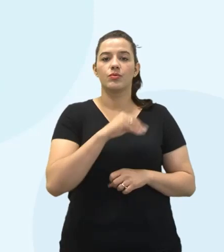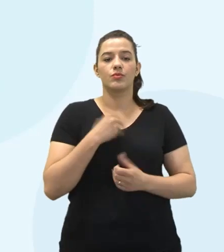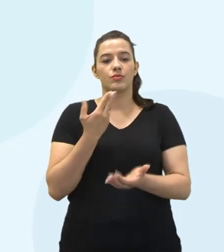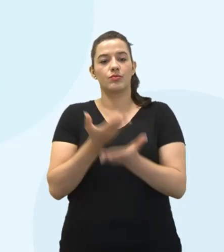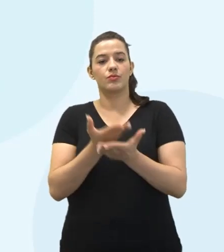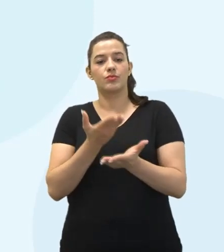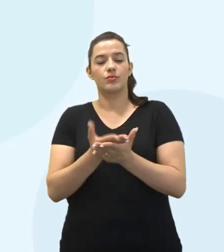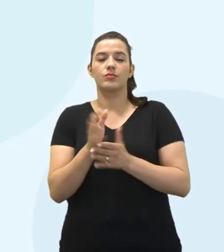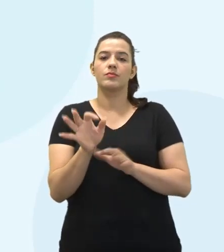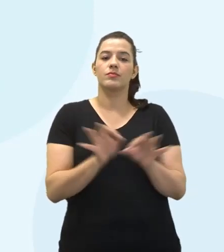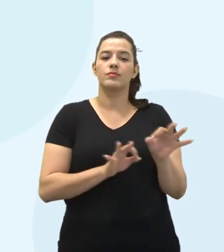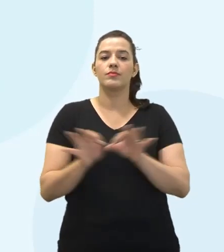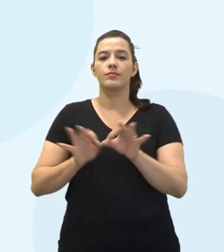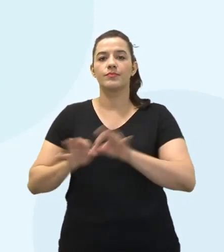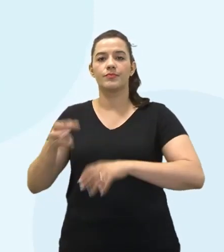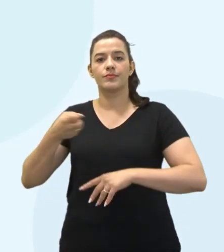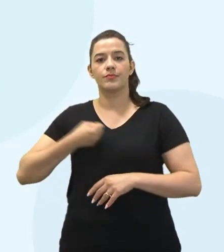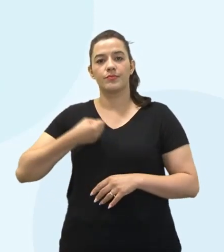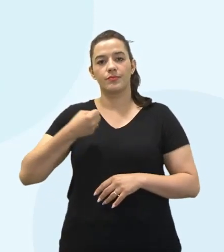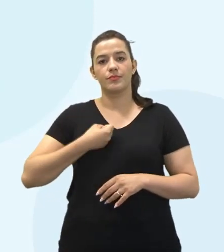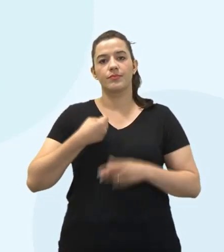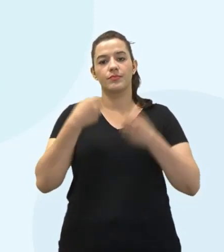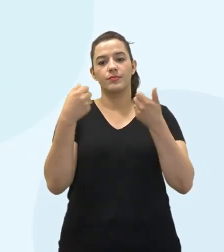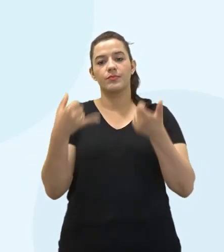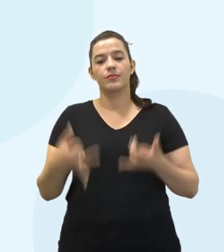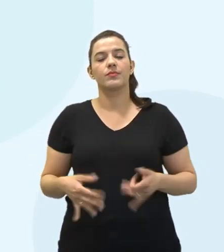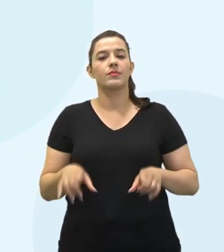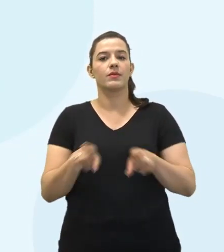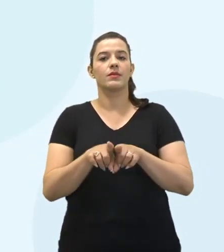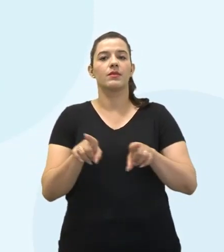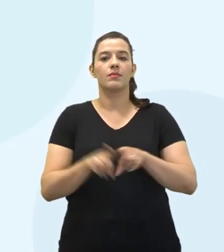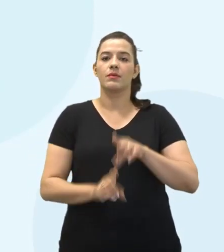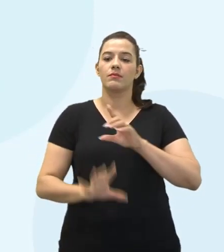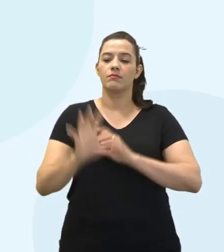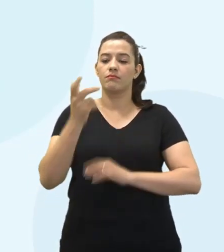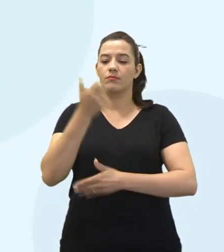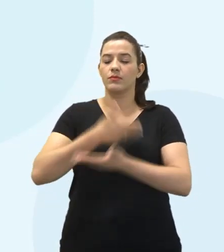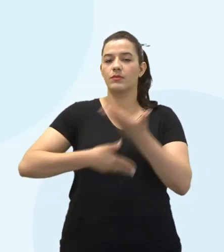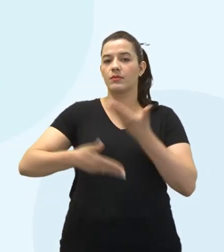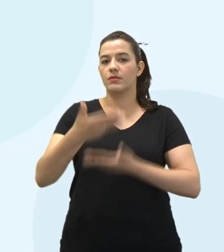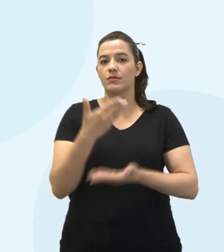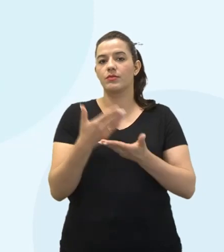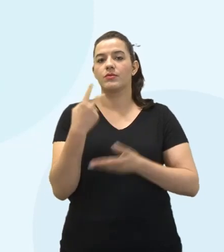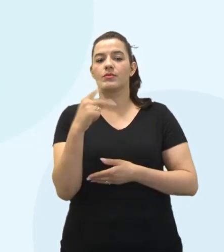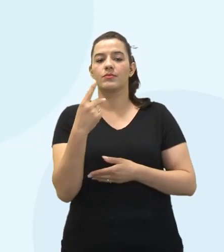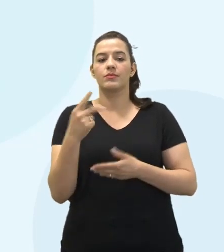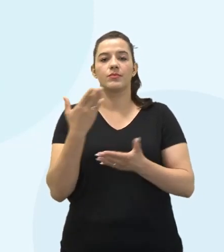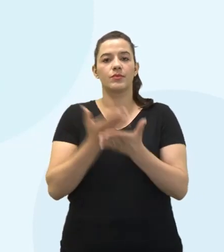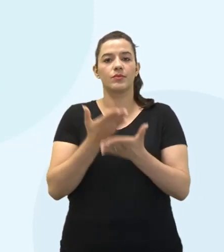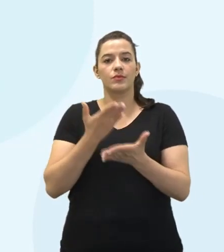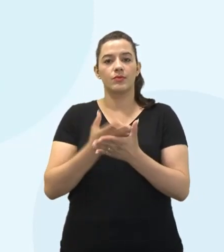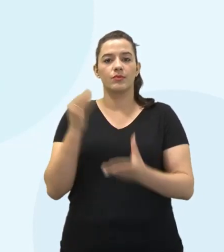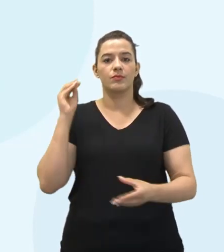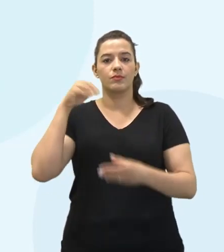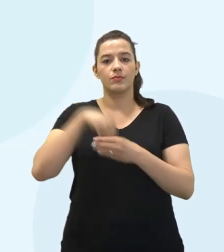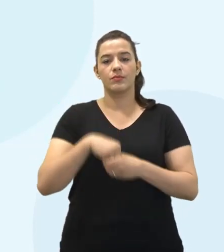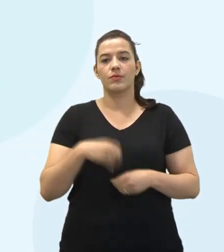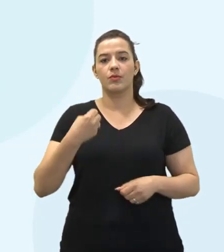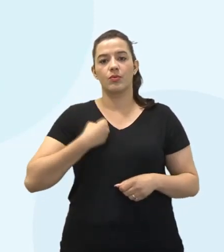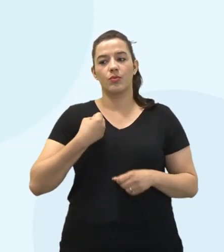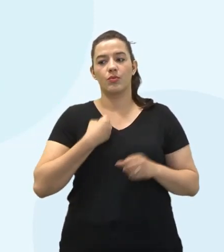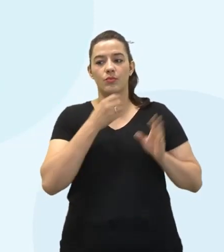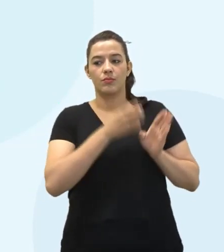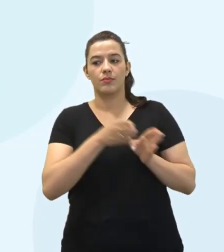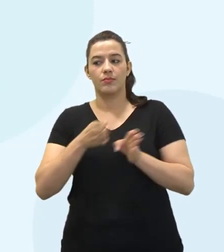manipulem a numeração E que ao mesmo tempo ocorram as trocas dos estudantes na hora da montagem do número